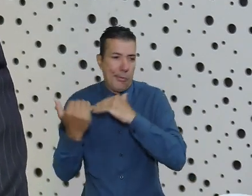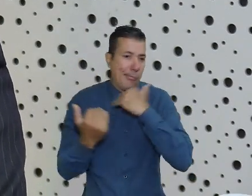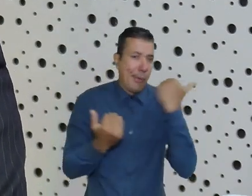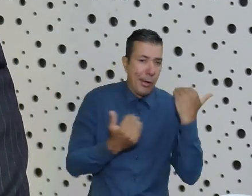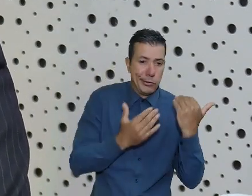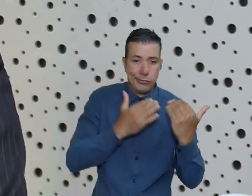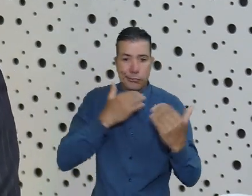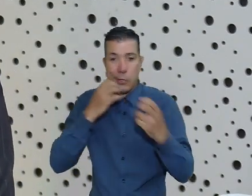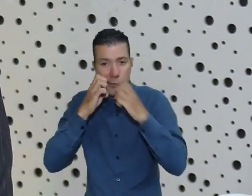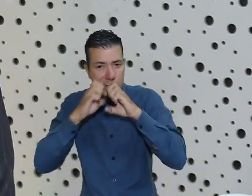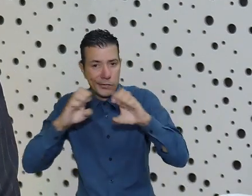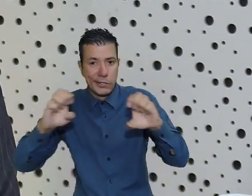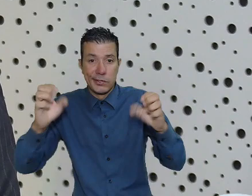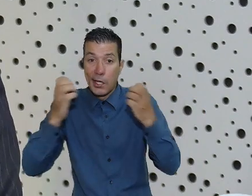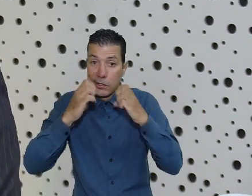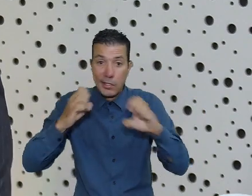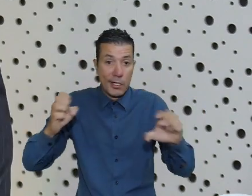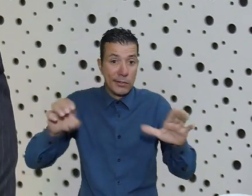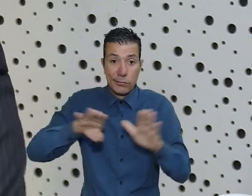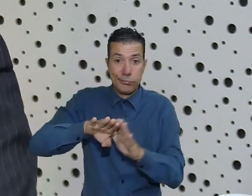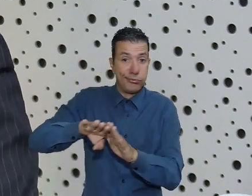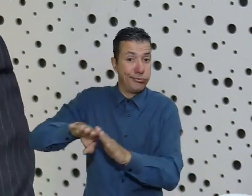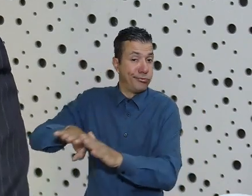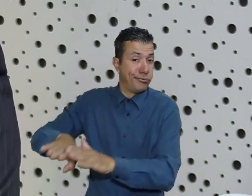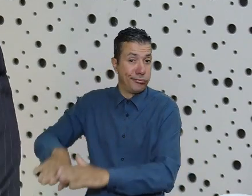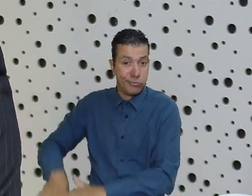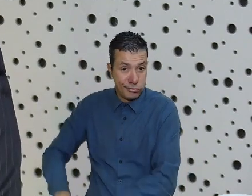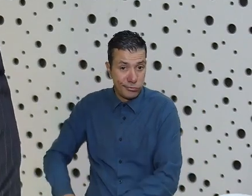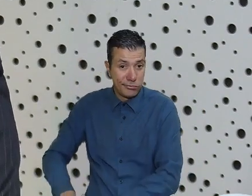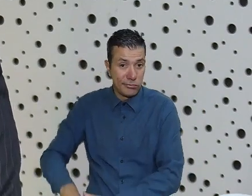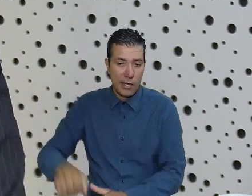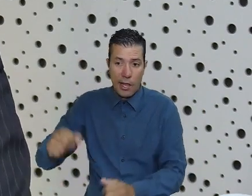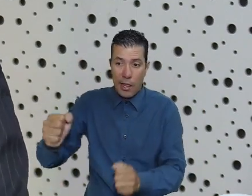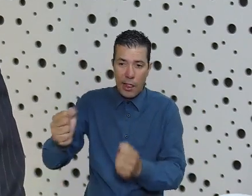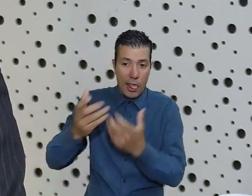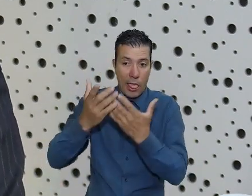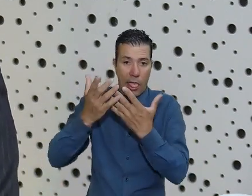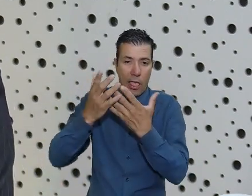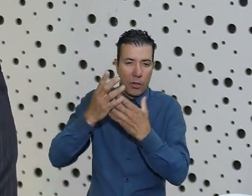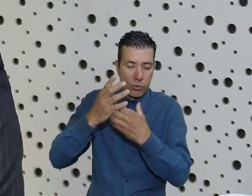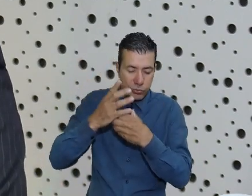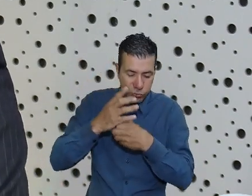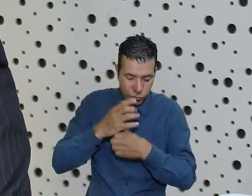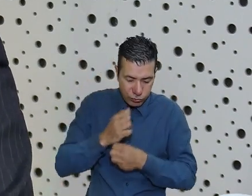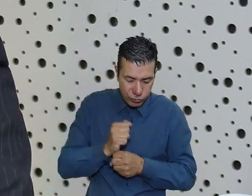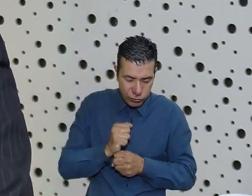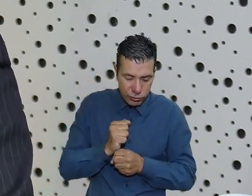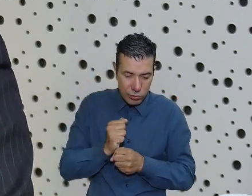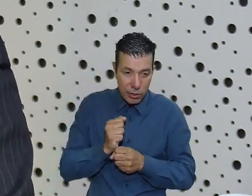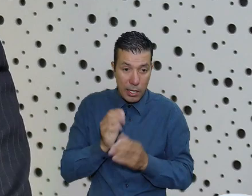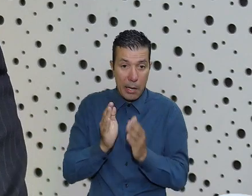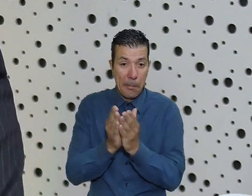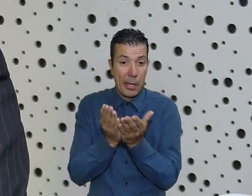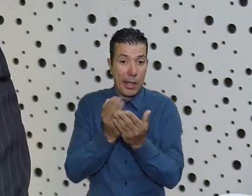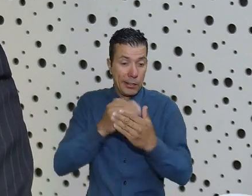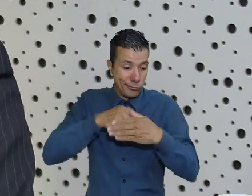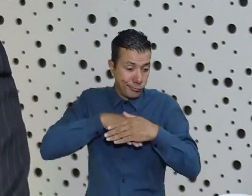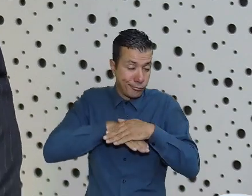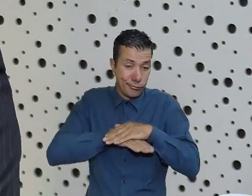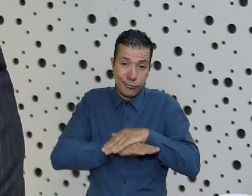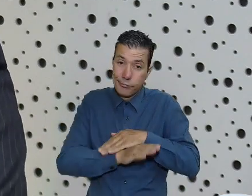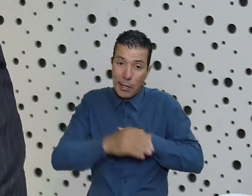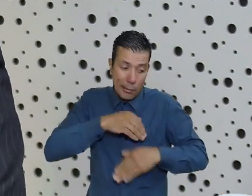O evangelho, a verdade, acabara, as luzes se apagaram, as Bíblias trancadas em